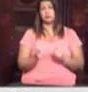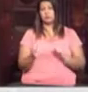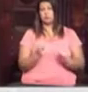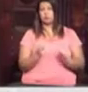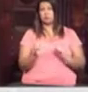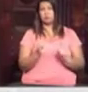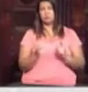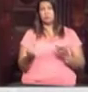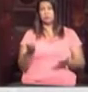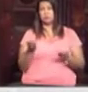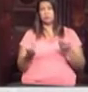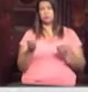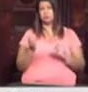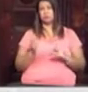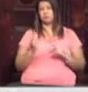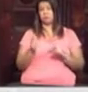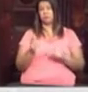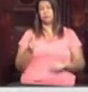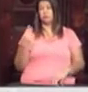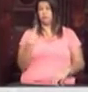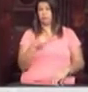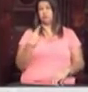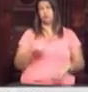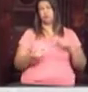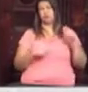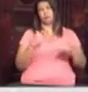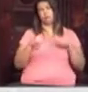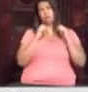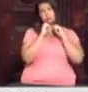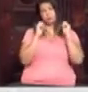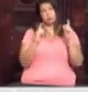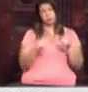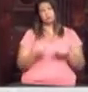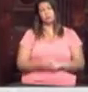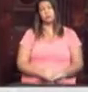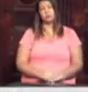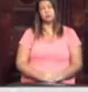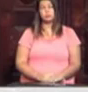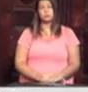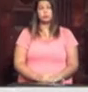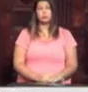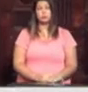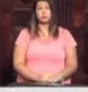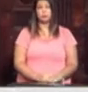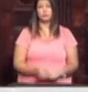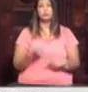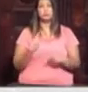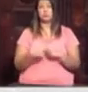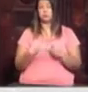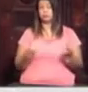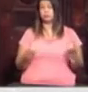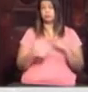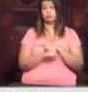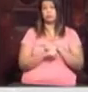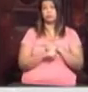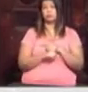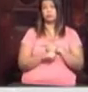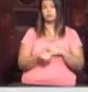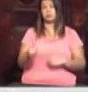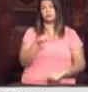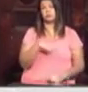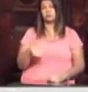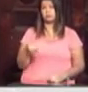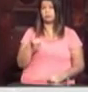a condução dos trabalhos dessa Casa Legislativa. Porque, caso contrário, nós não